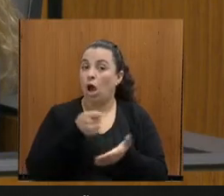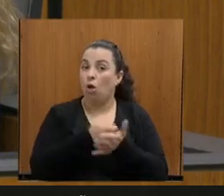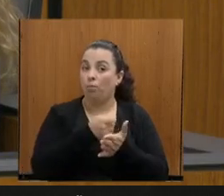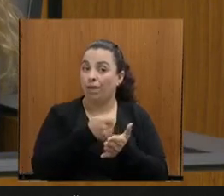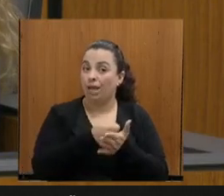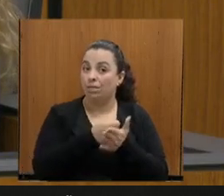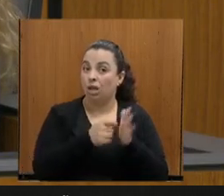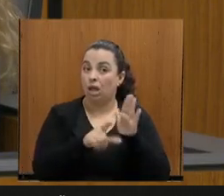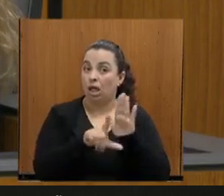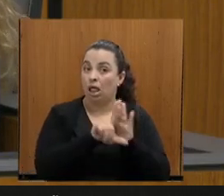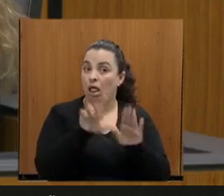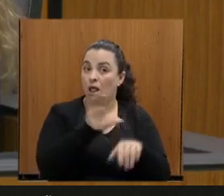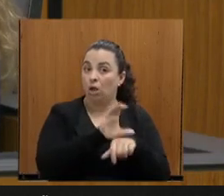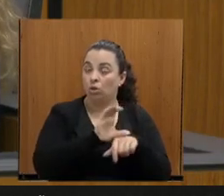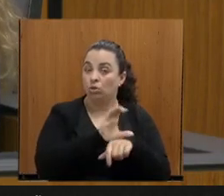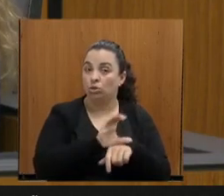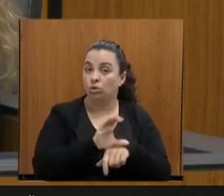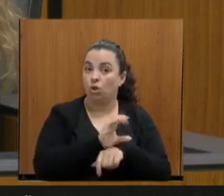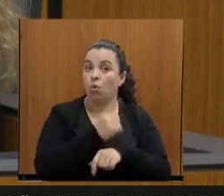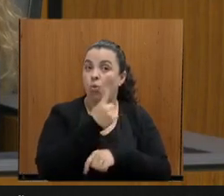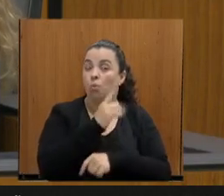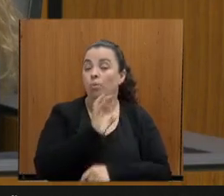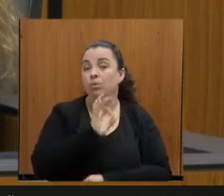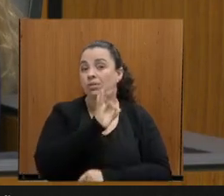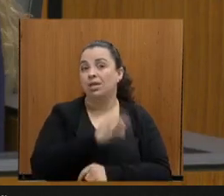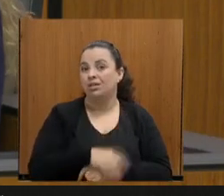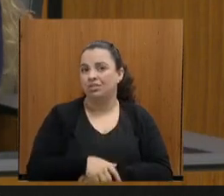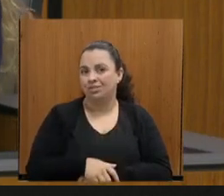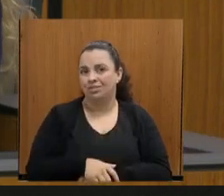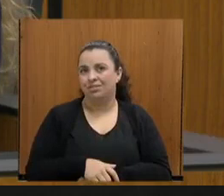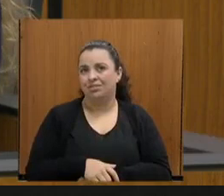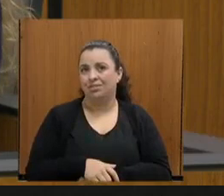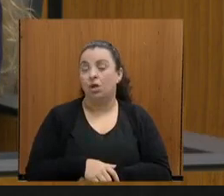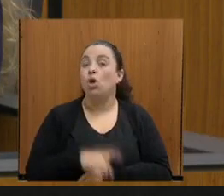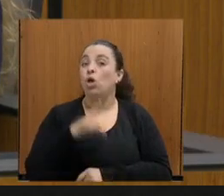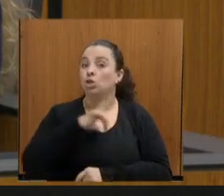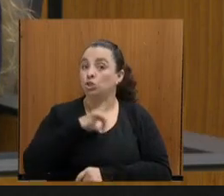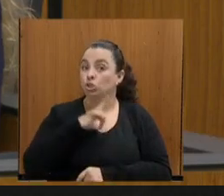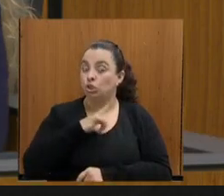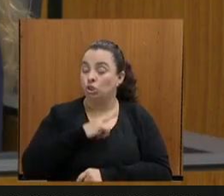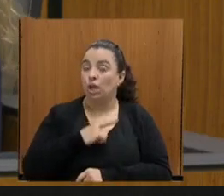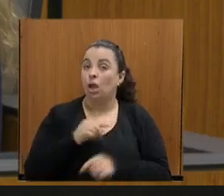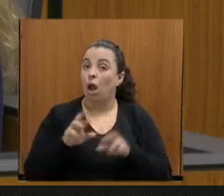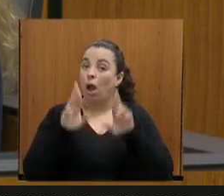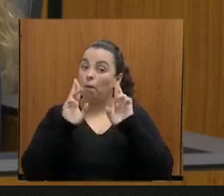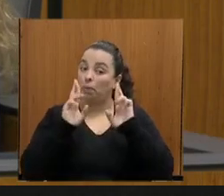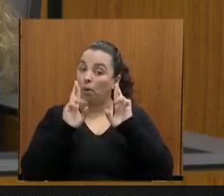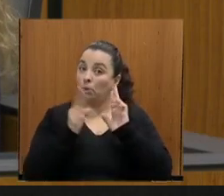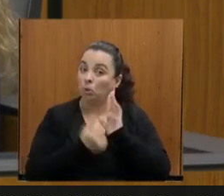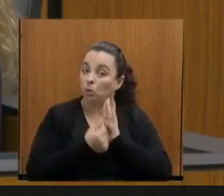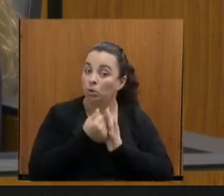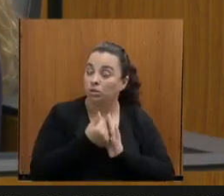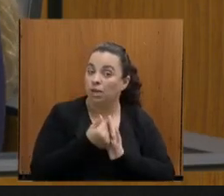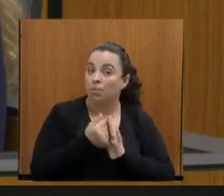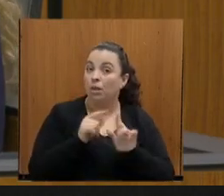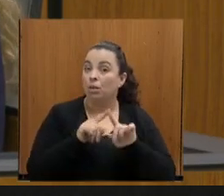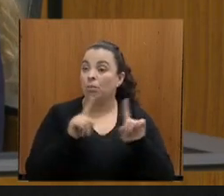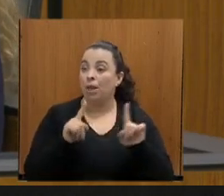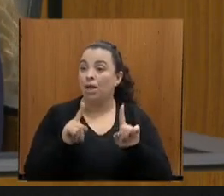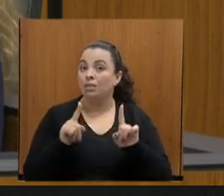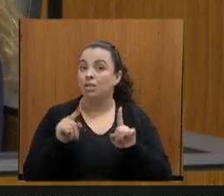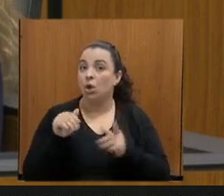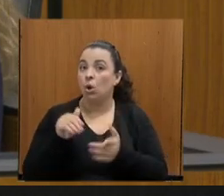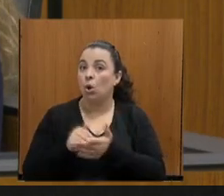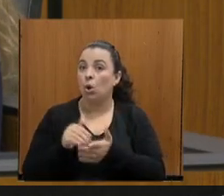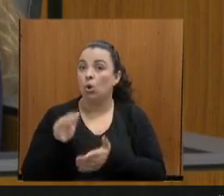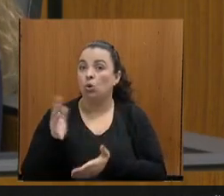do um por cento previsto no orçamento do que foi previsto no orçamento nós estamos com dezessete